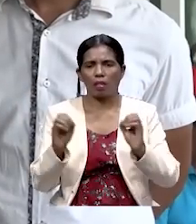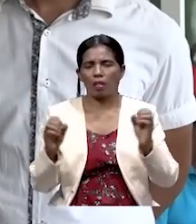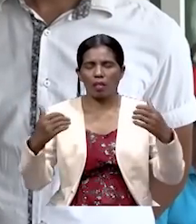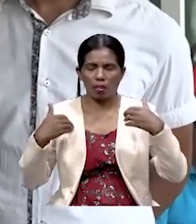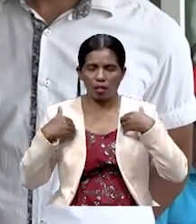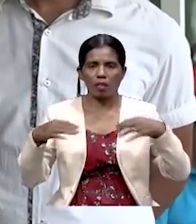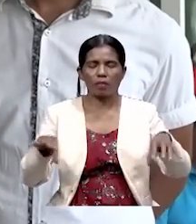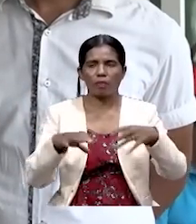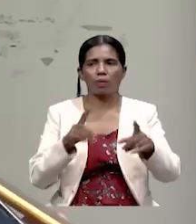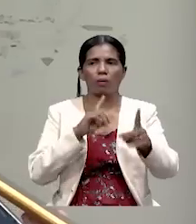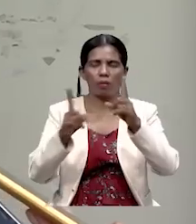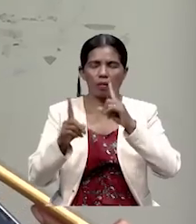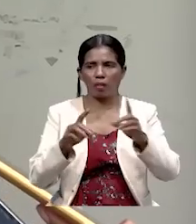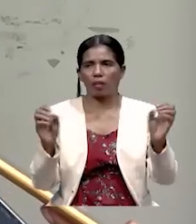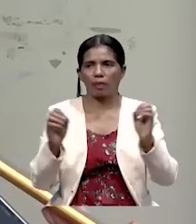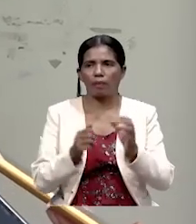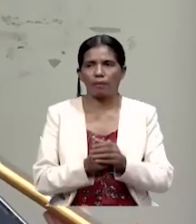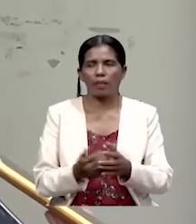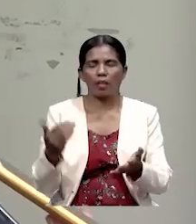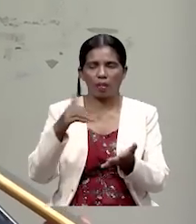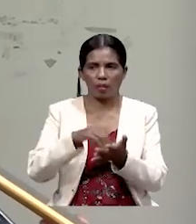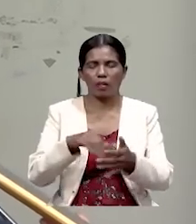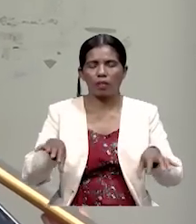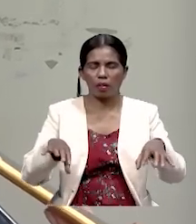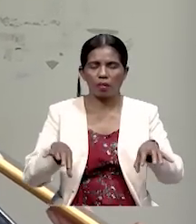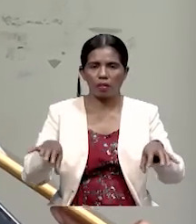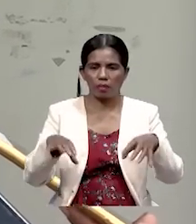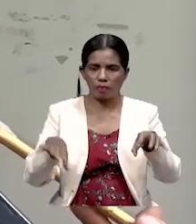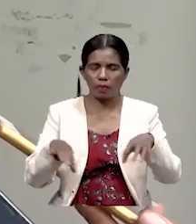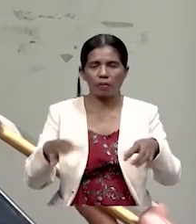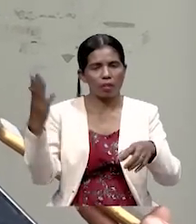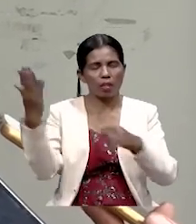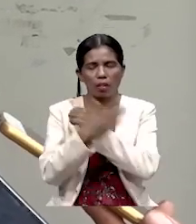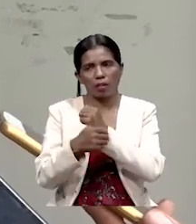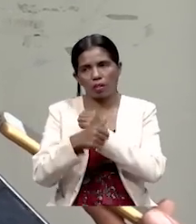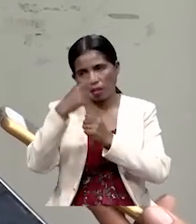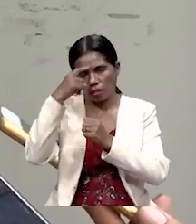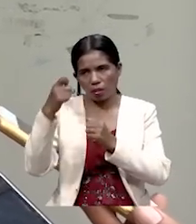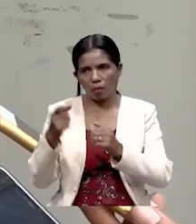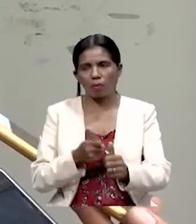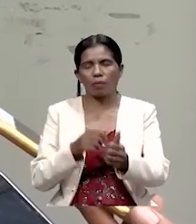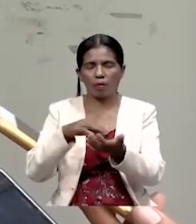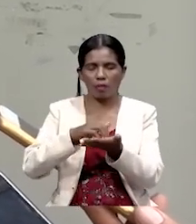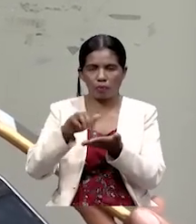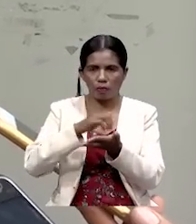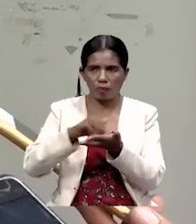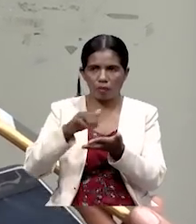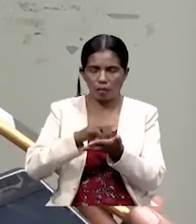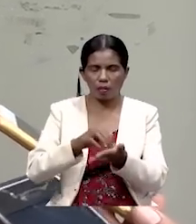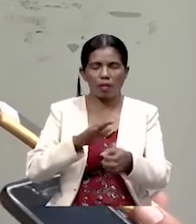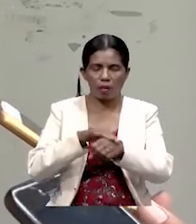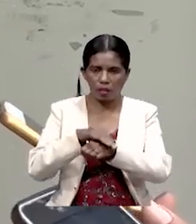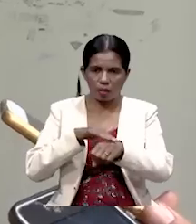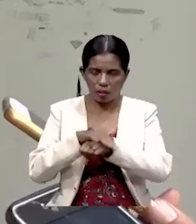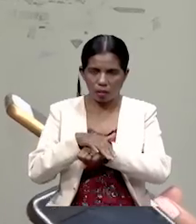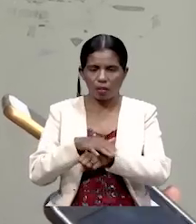ko tidak koliane mamu tali datang watete sirne be ke sai baliu babuk servisu tamba sirne tuira na formasau curso inglês,